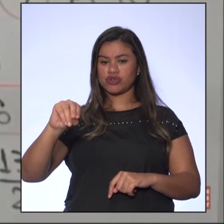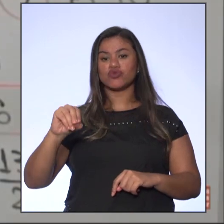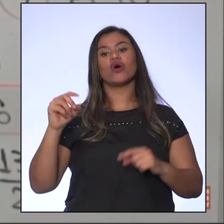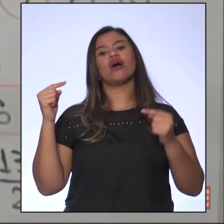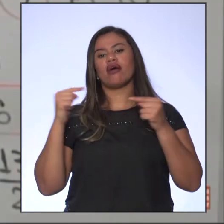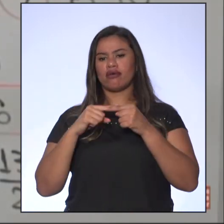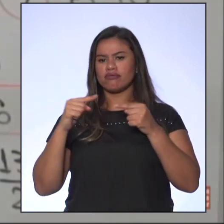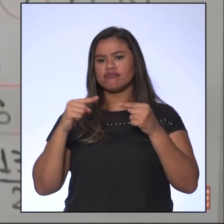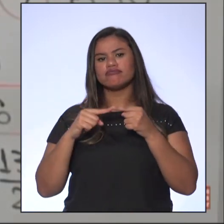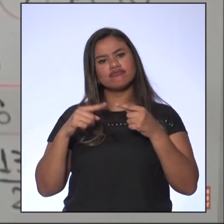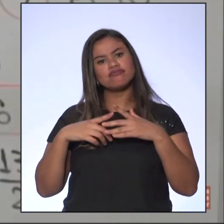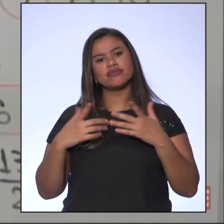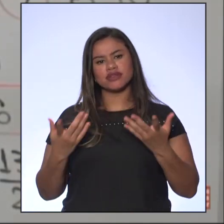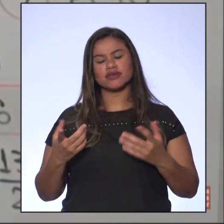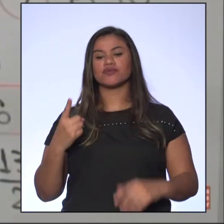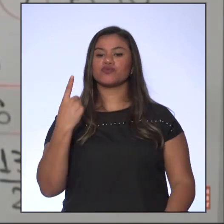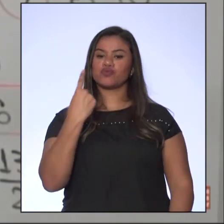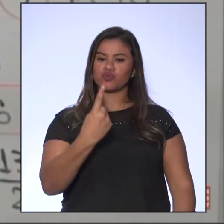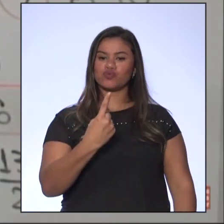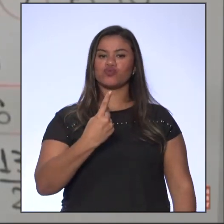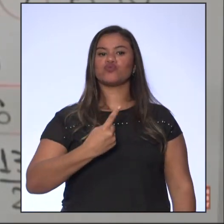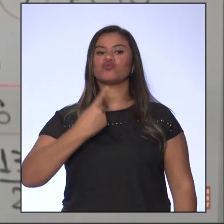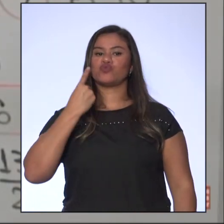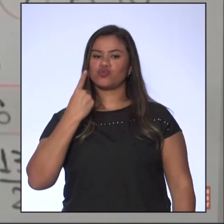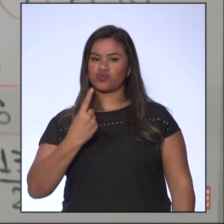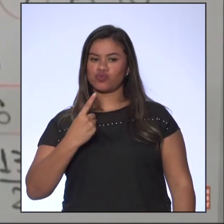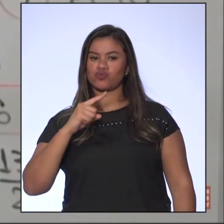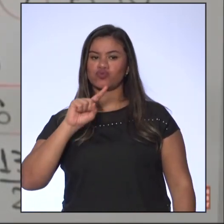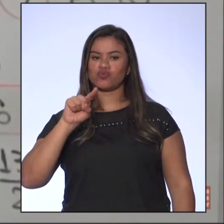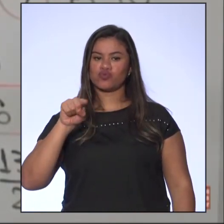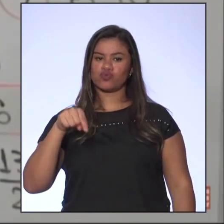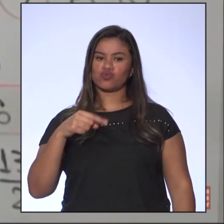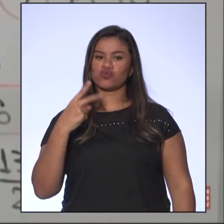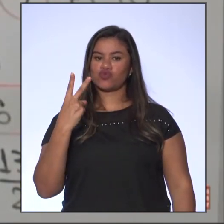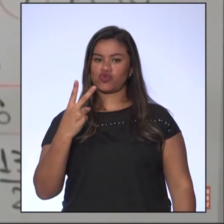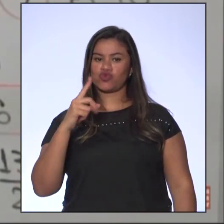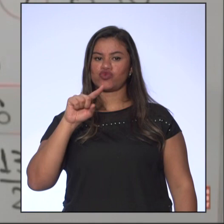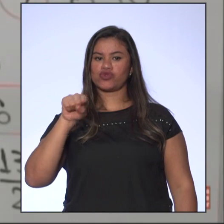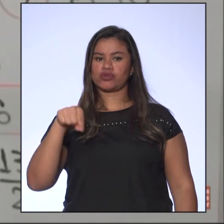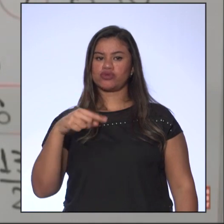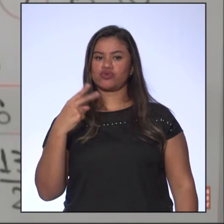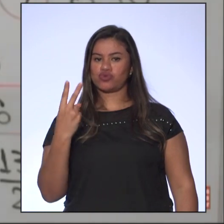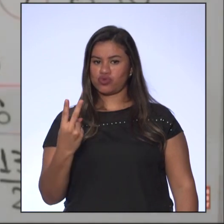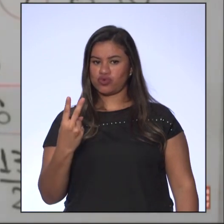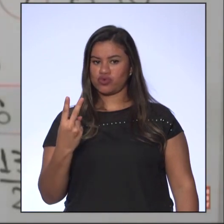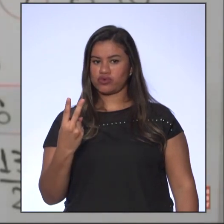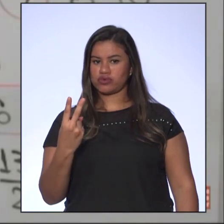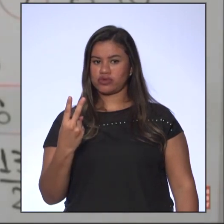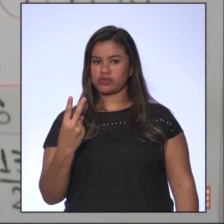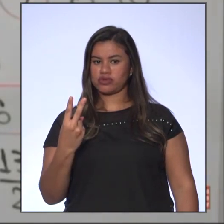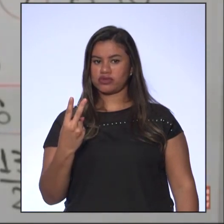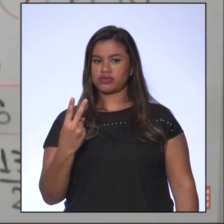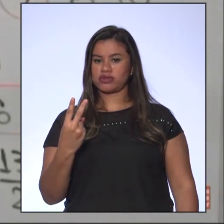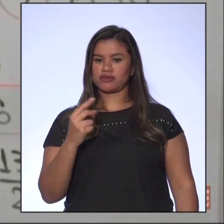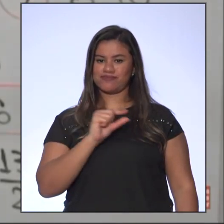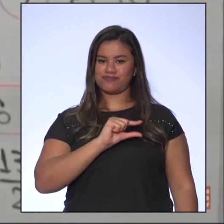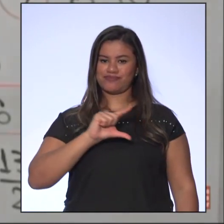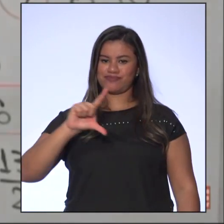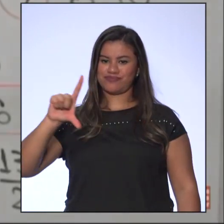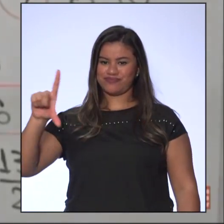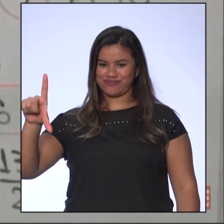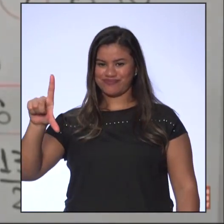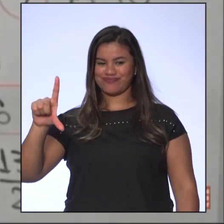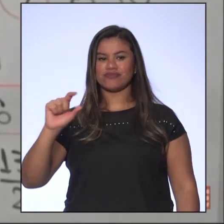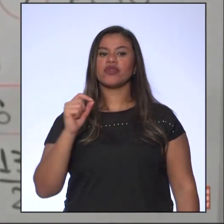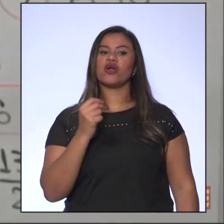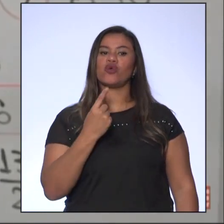Vamos lá? 1, 1. Depois vem quem? O 2, o 2. Você vai colocando o menor para o maior. Que mais